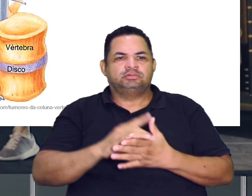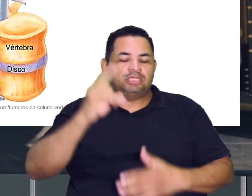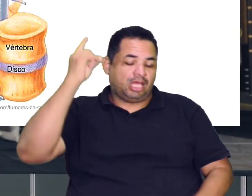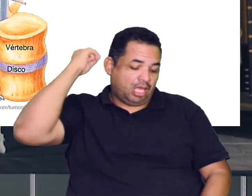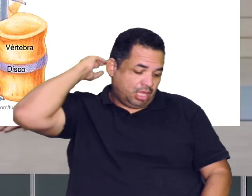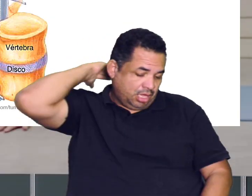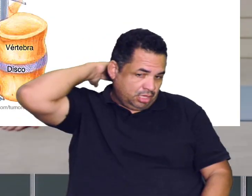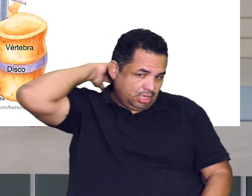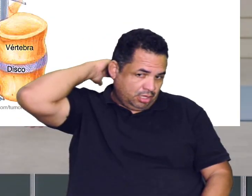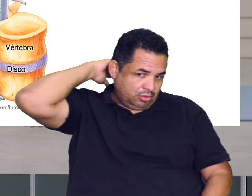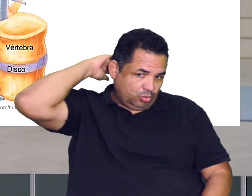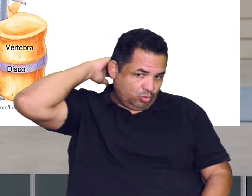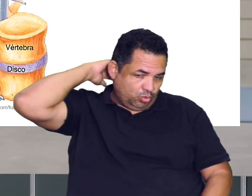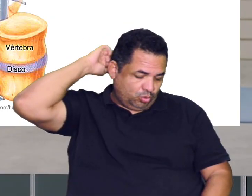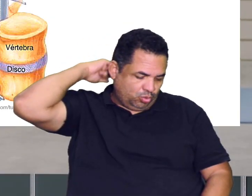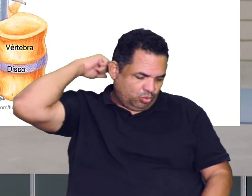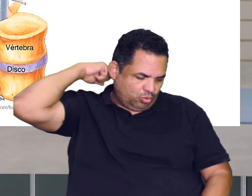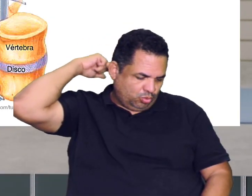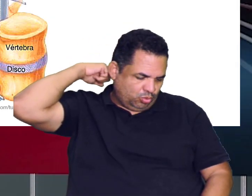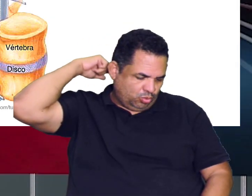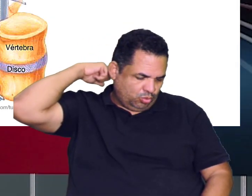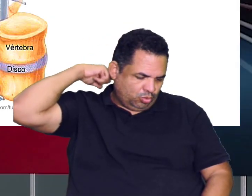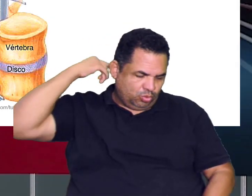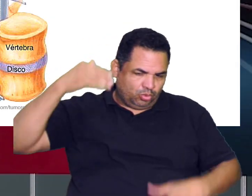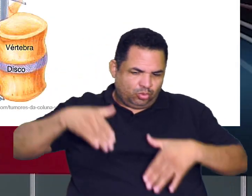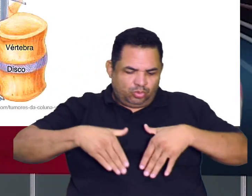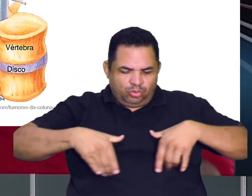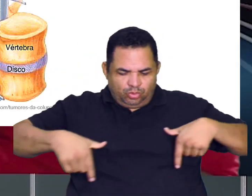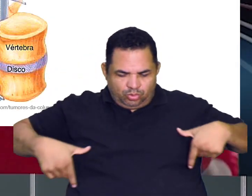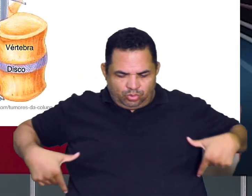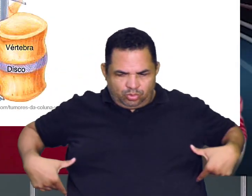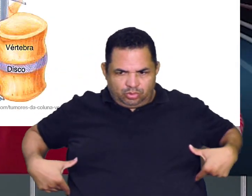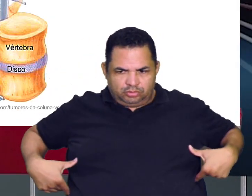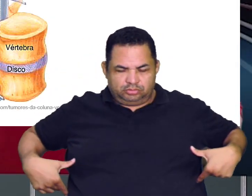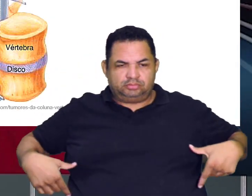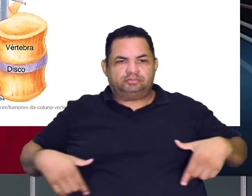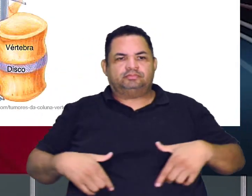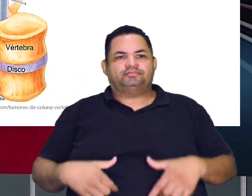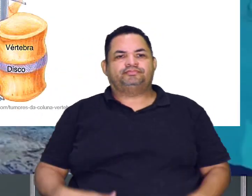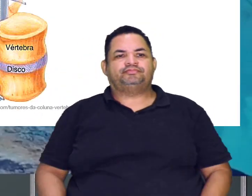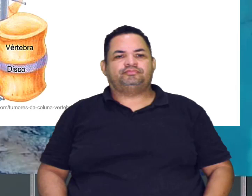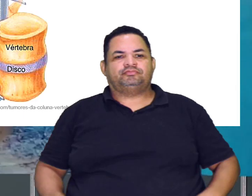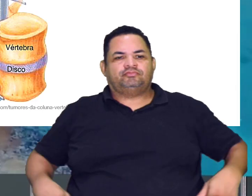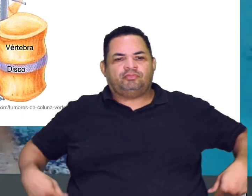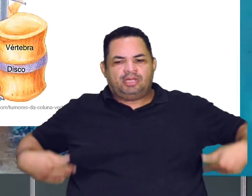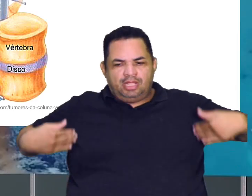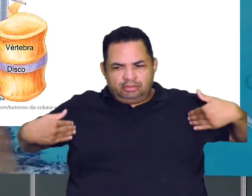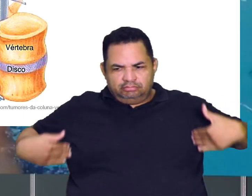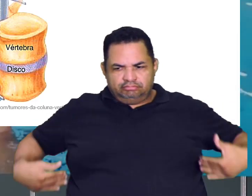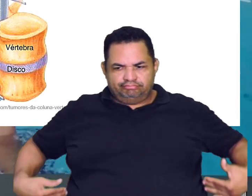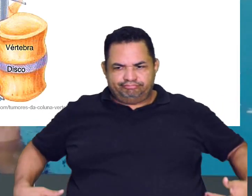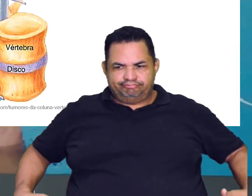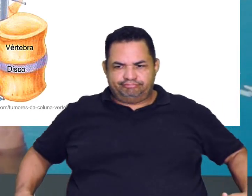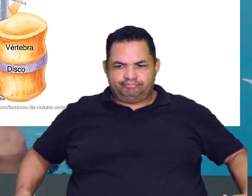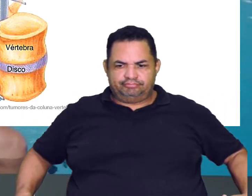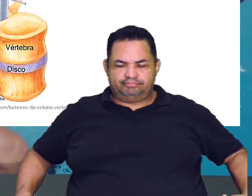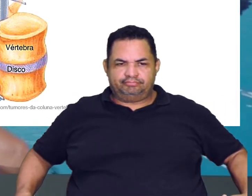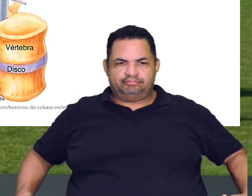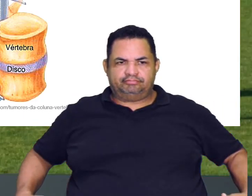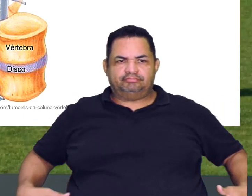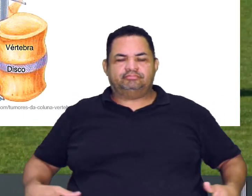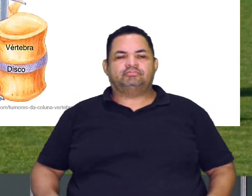a nossa nuca, ok? O tórax, o abdômen, tá? E segue-se aí para